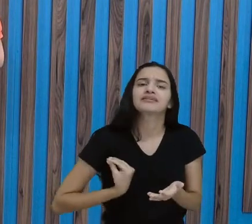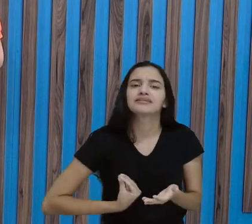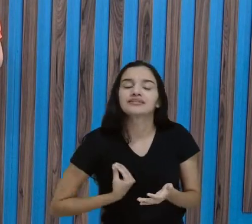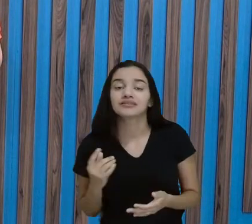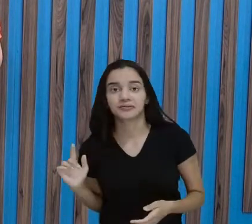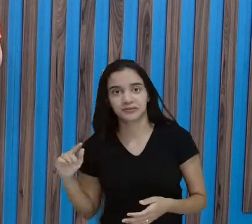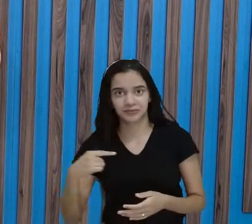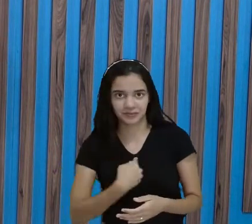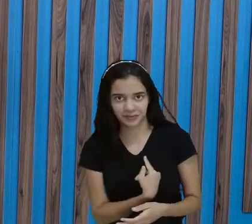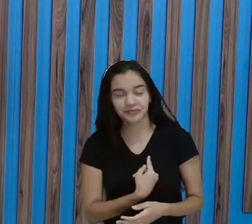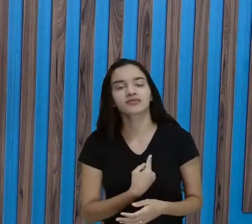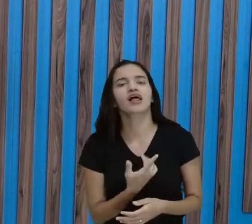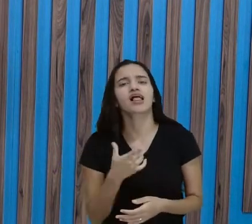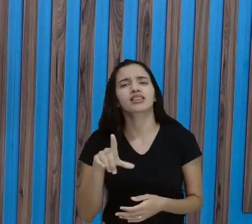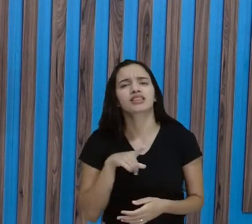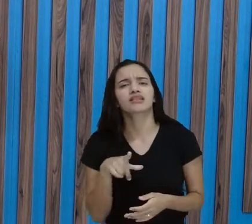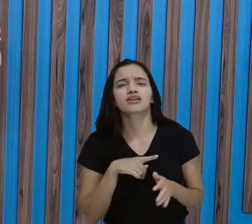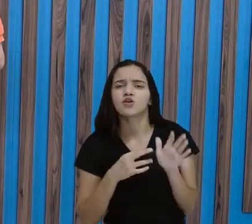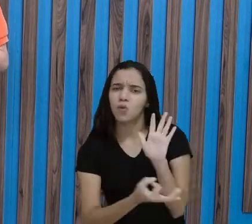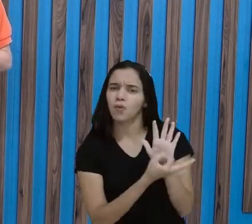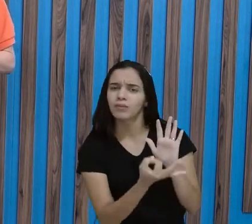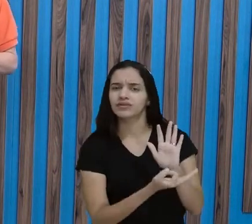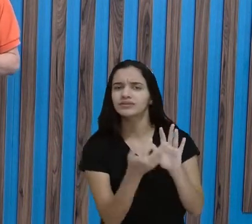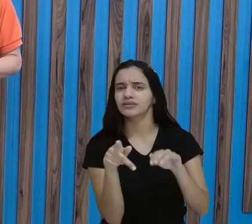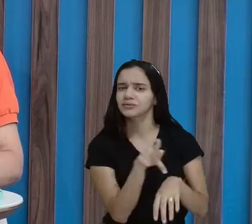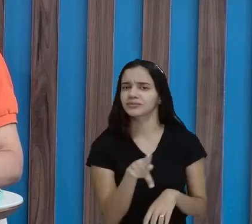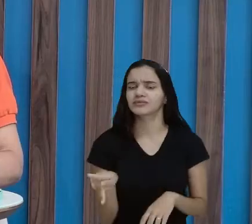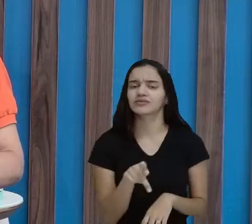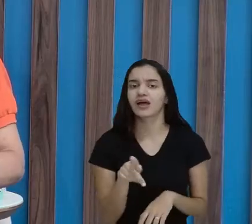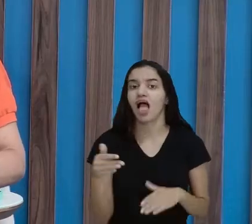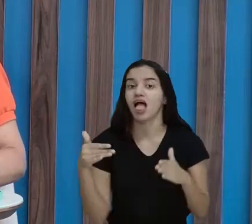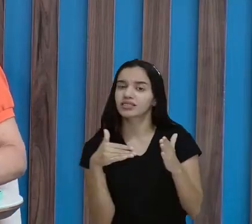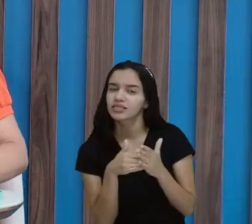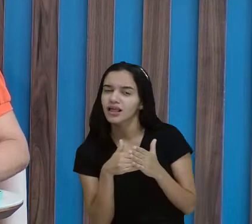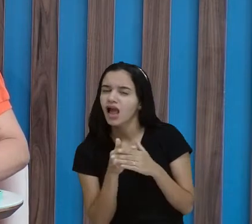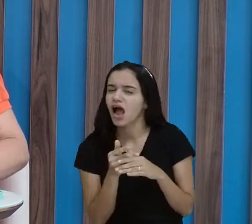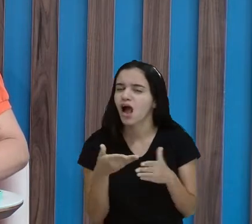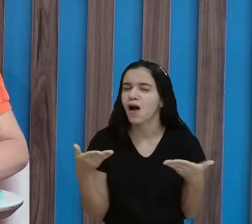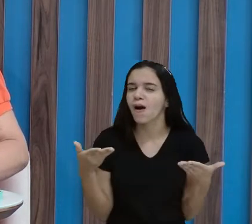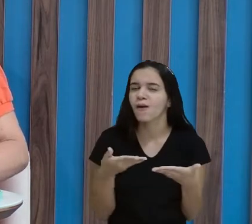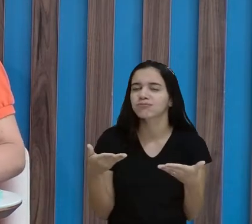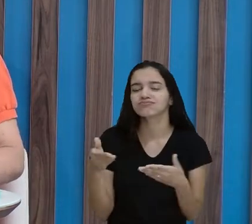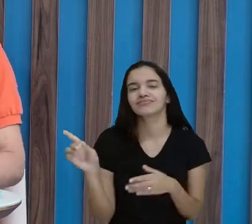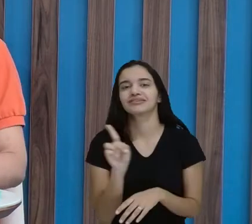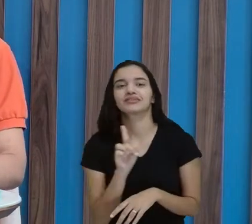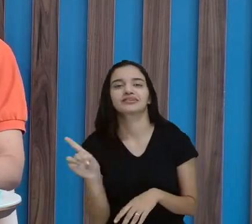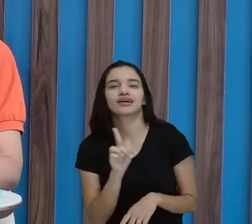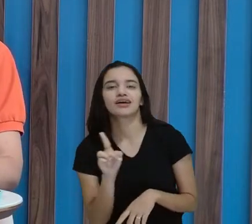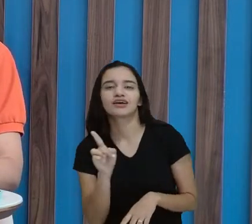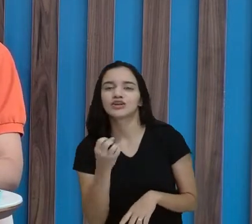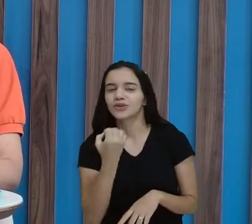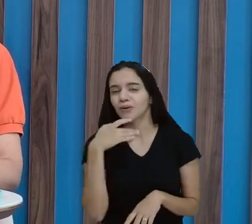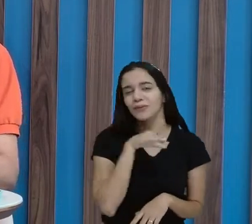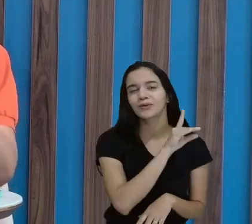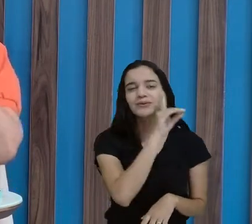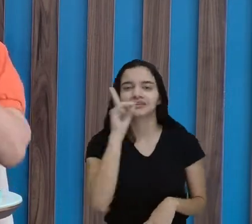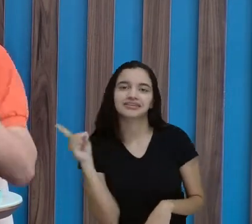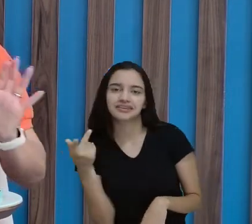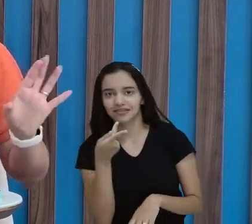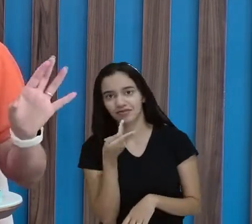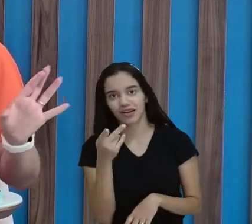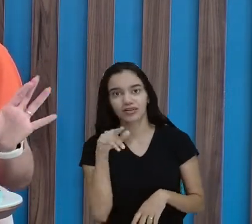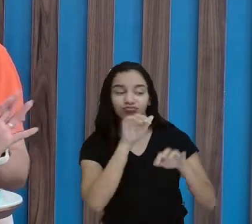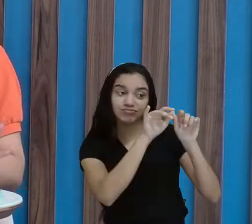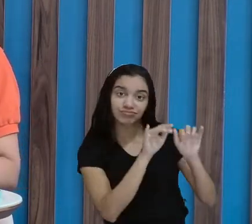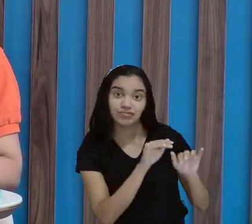a gente. Tem algum comentário, professora Kátia? Até agora... Não, eles estão só dando bom dia e dizendo que já estão